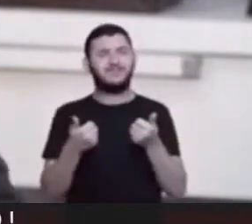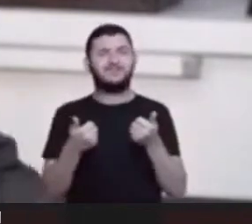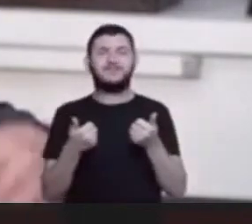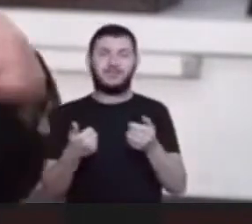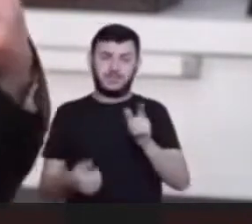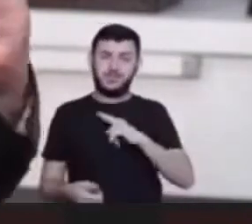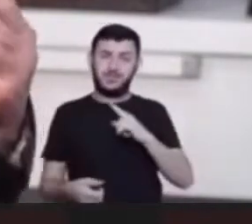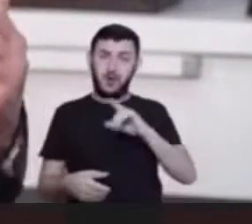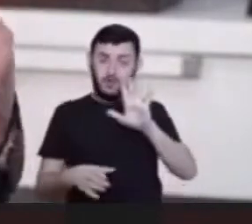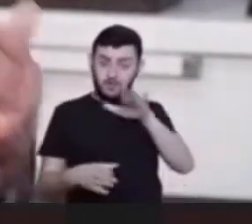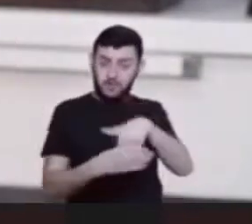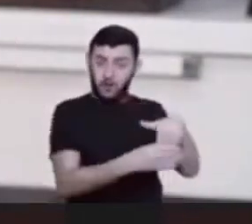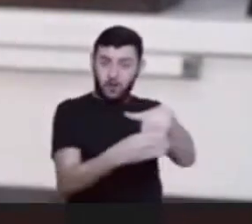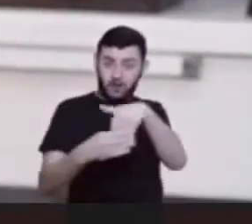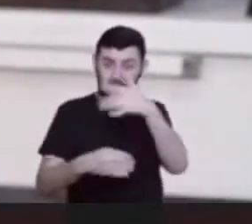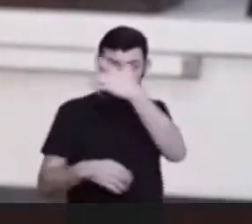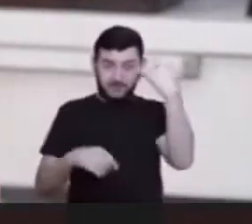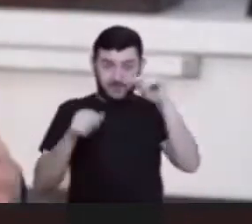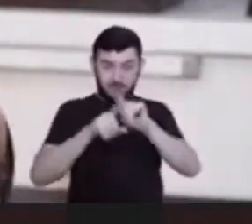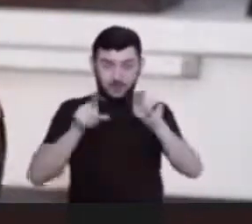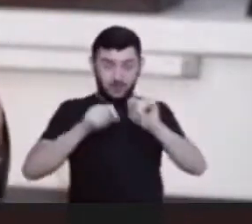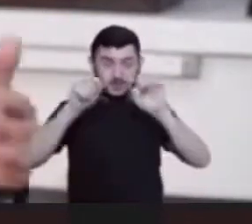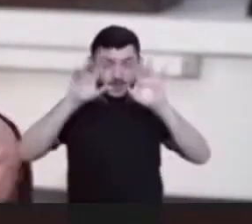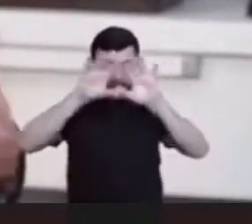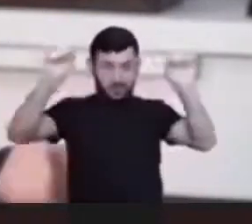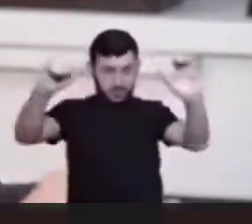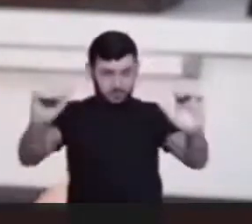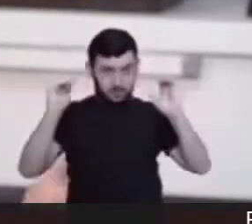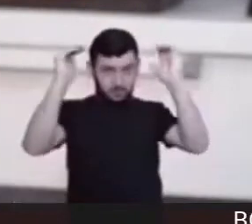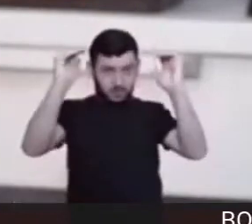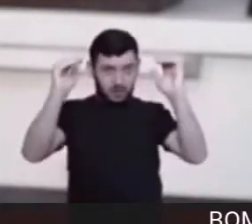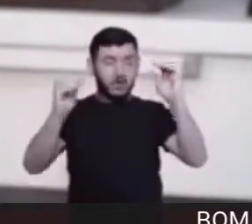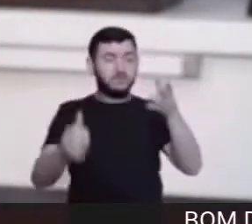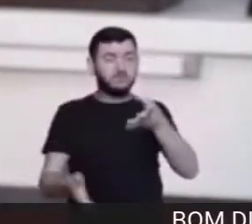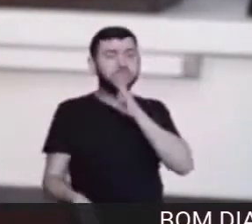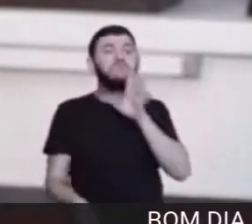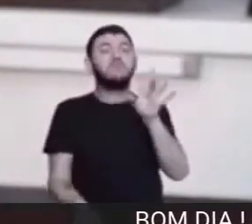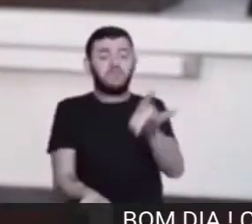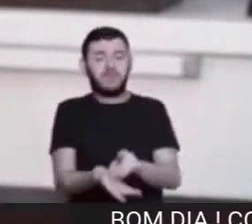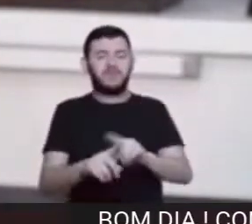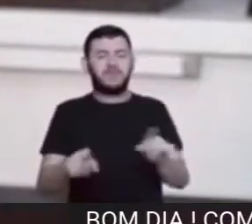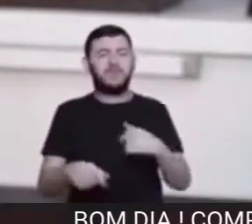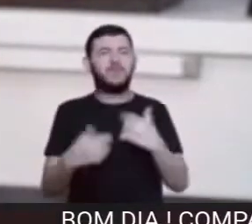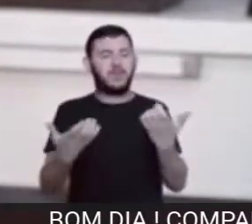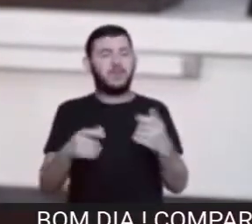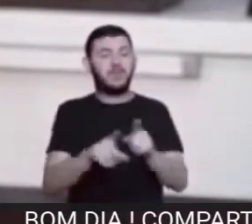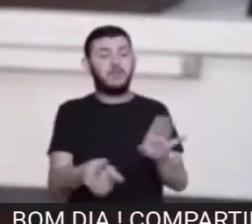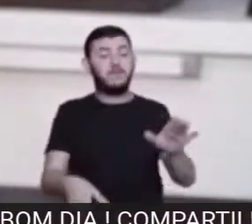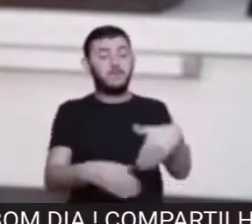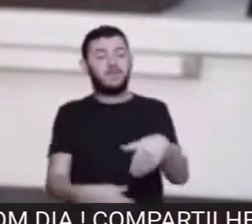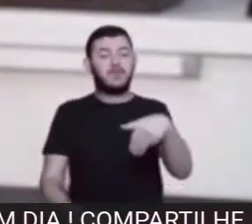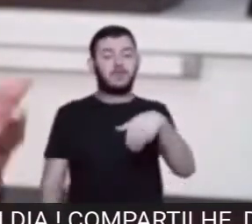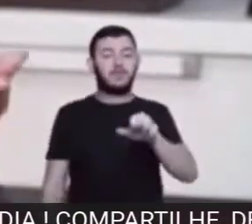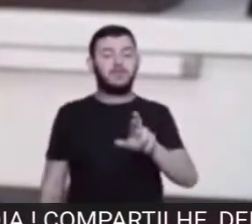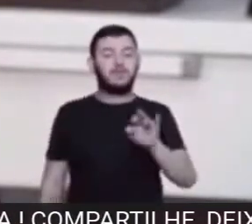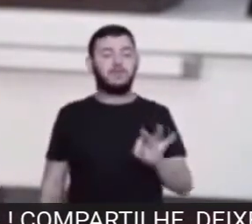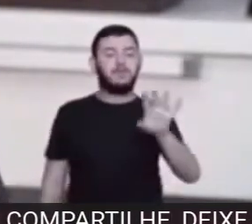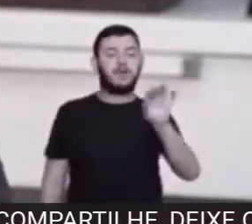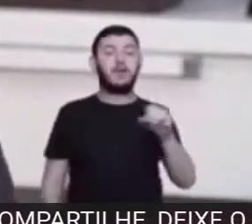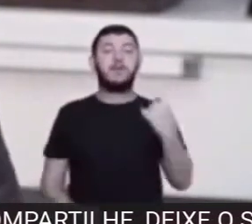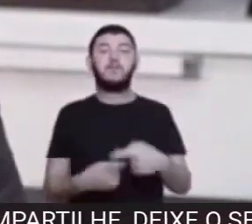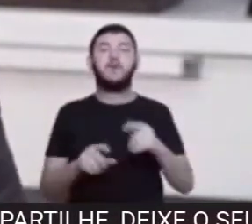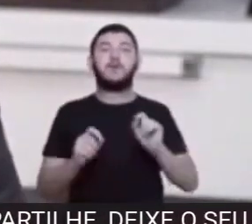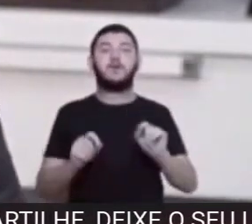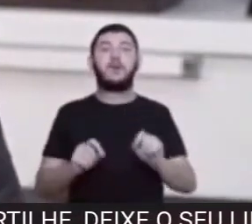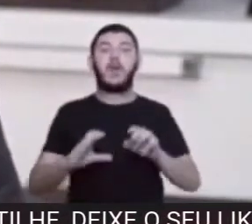Suprema Corte que reconheceram. Eu só queria que votasse o mérito, porque, sabe, o Moro mentiu o tempo inteiro,